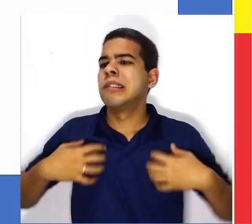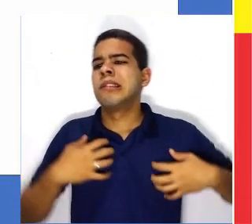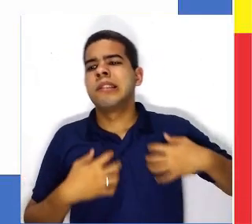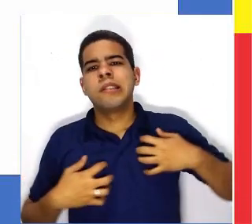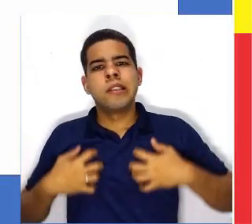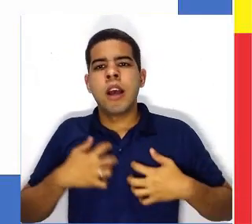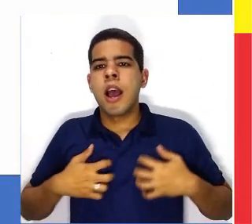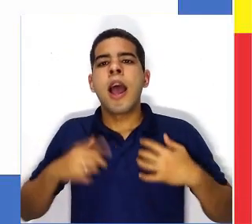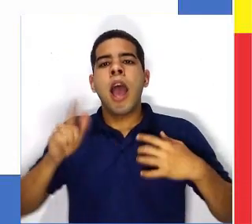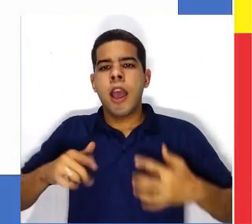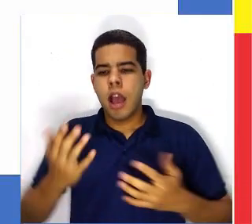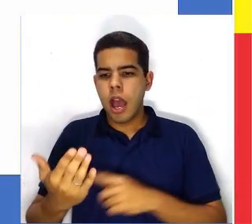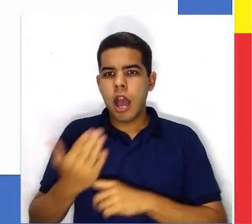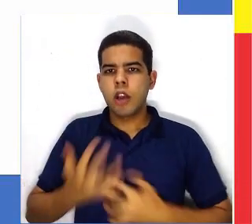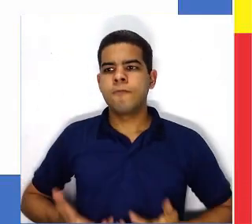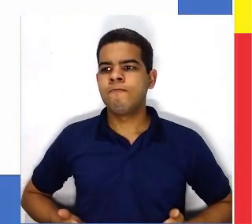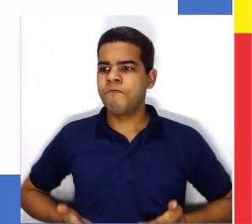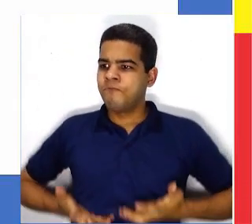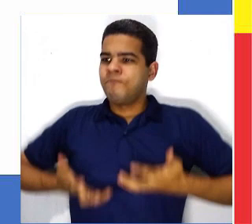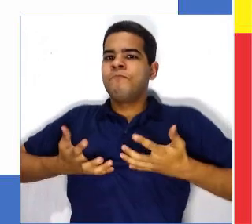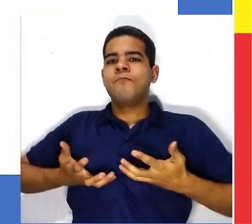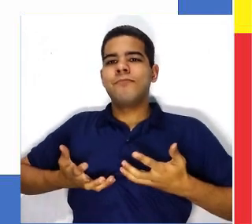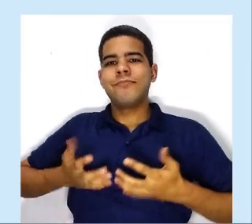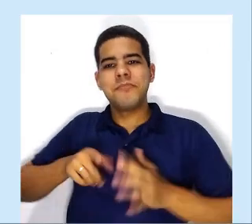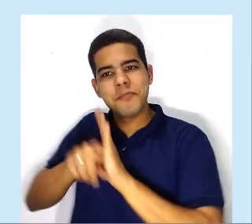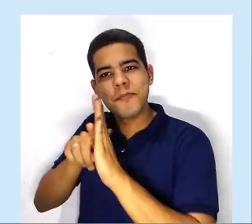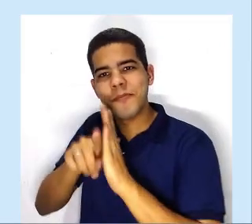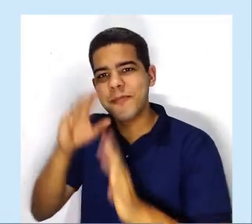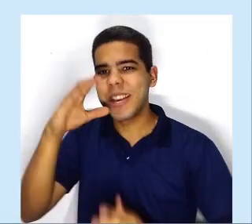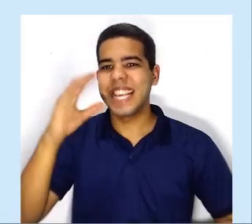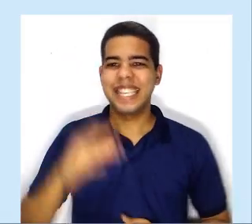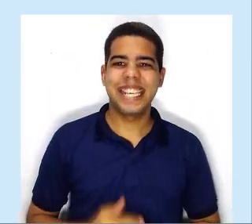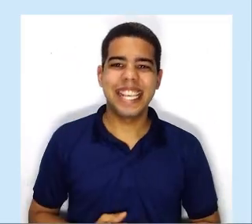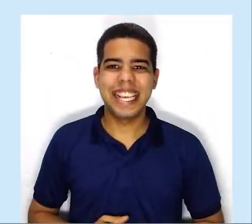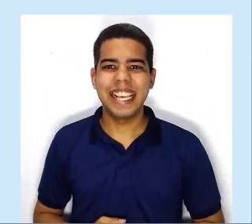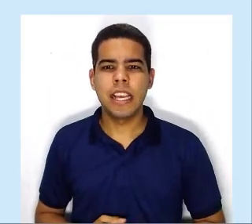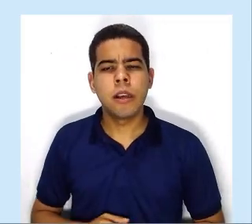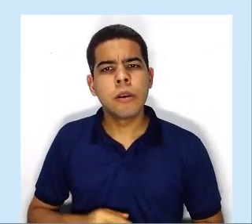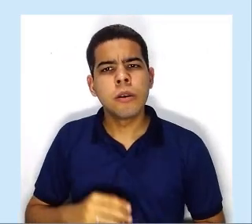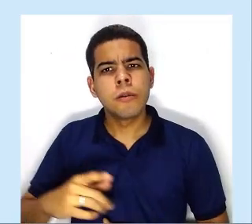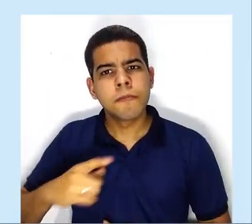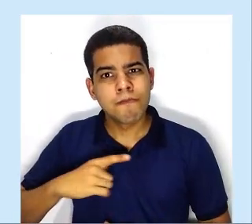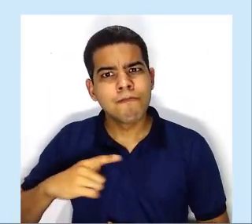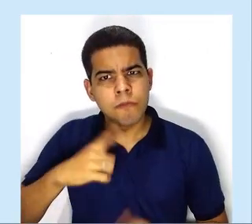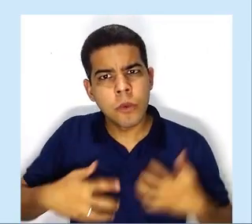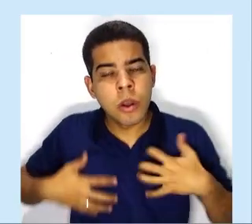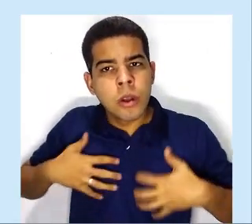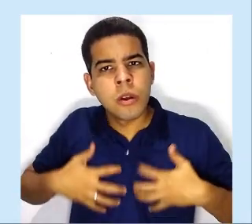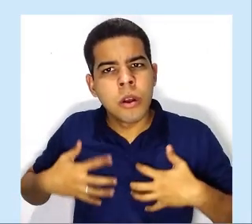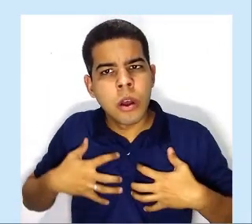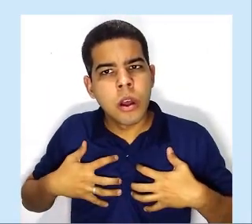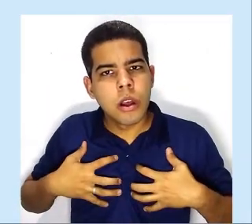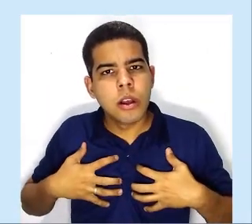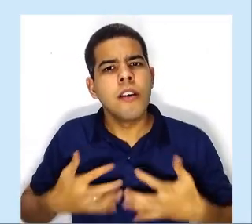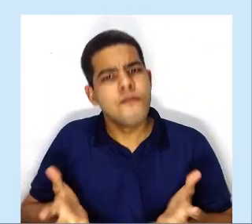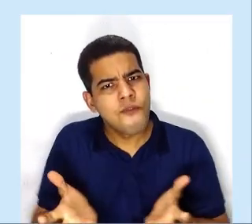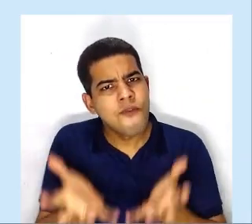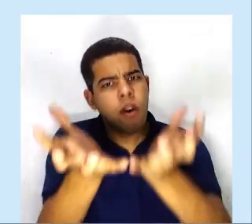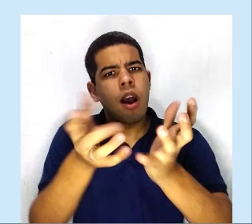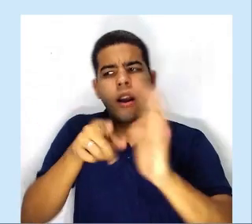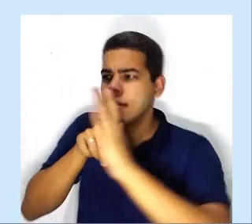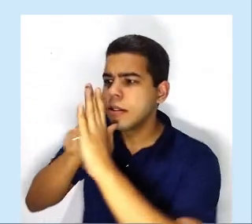estímulo essencial à pesquisa científica. E então, aluno, o que é que está te deixando inquieto? Comece